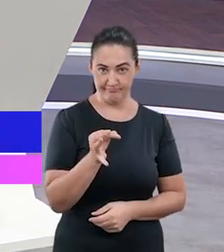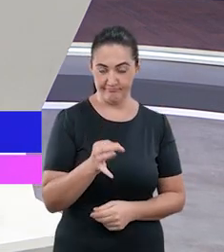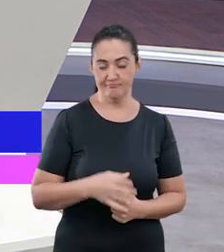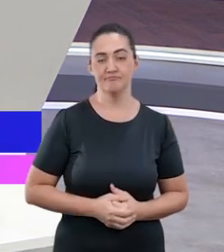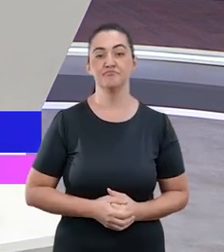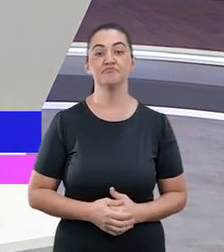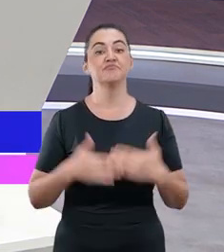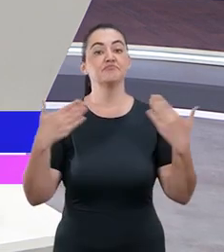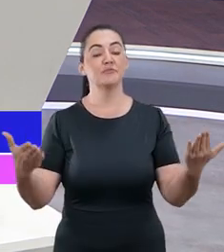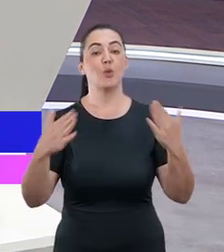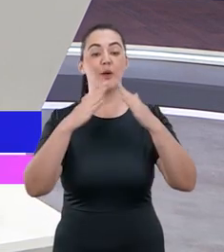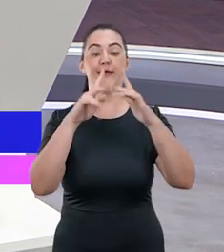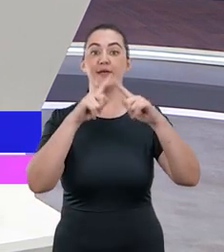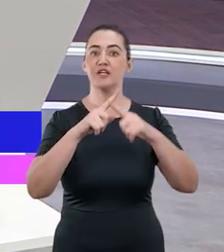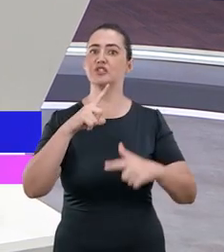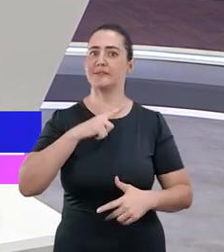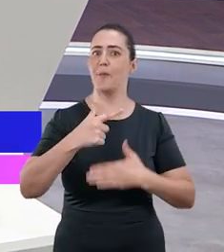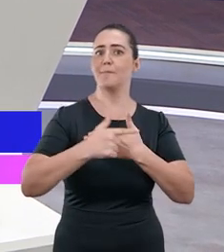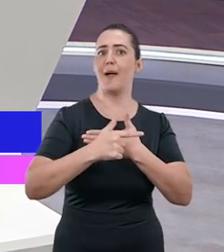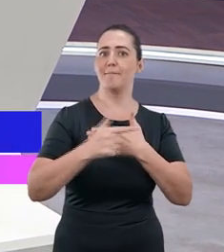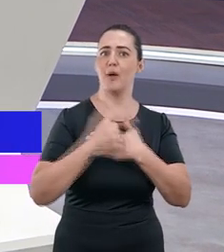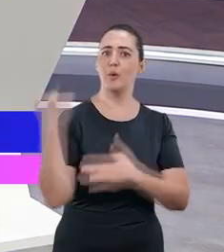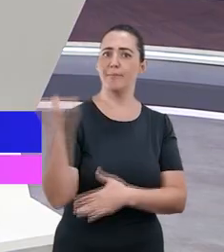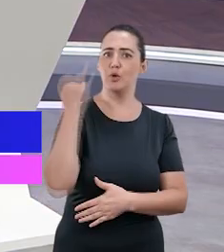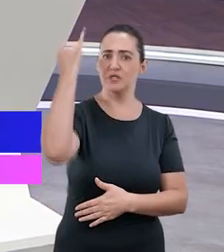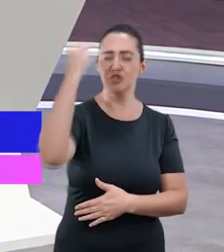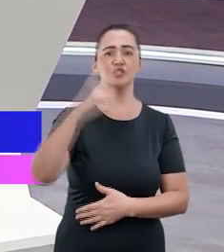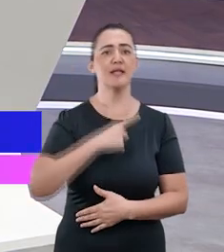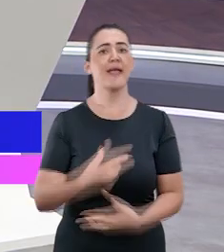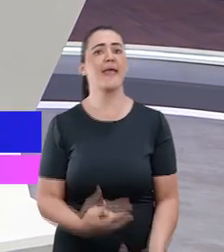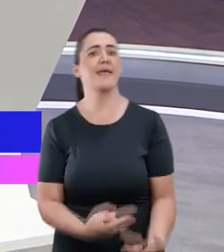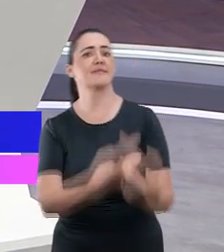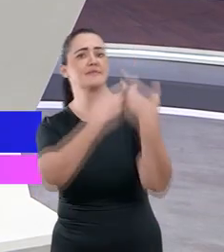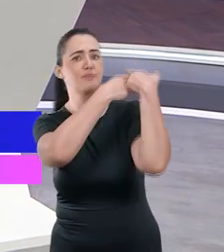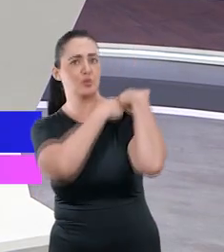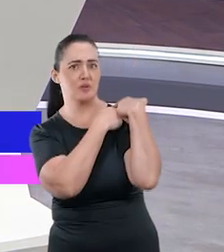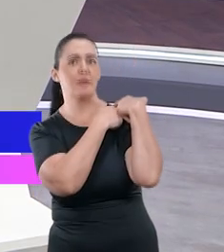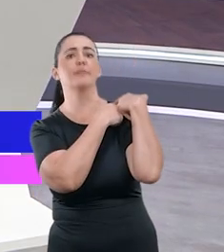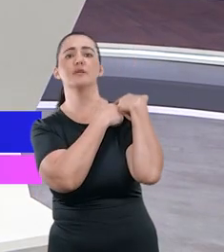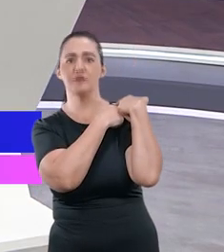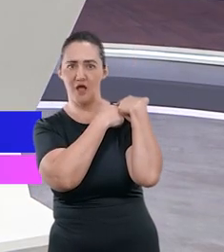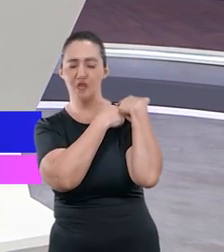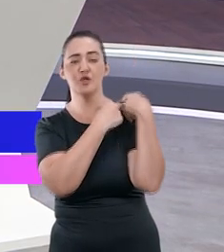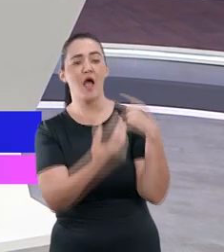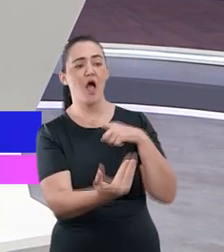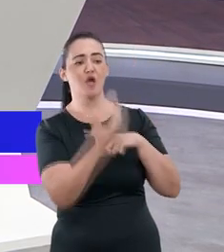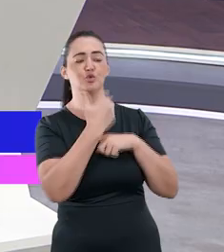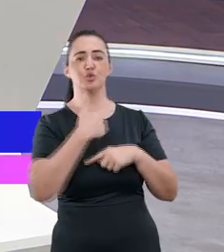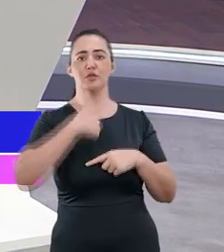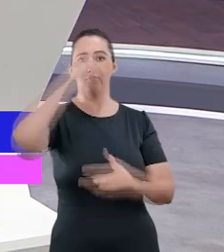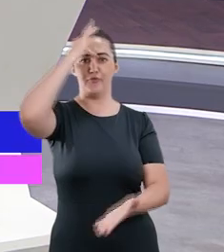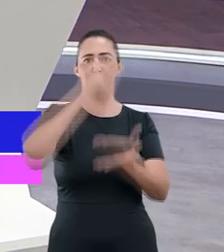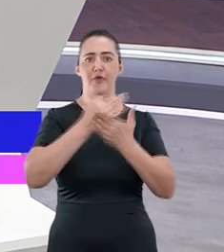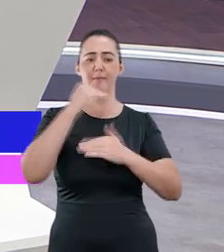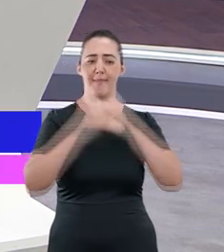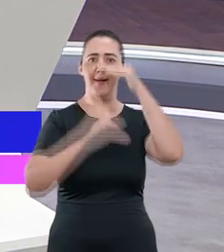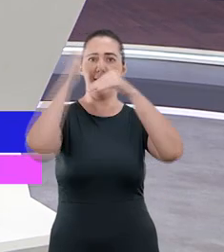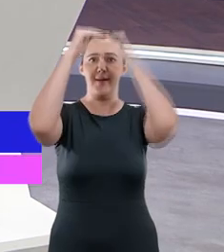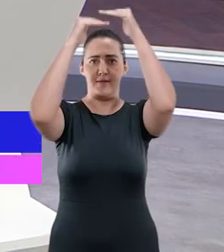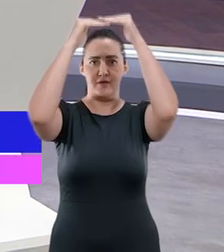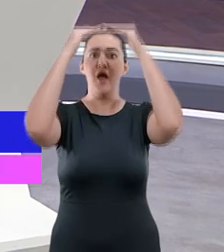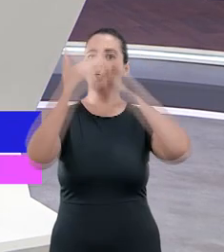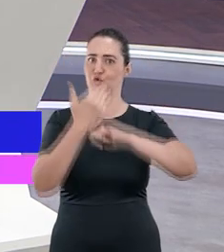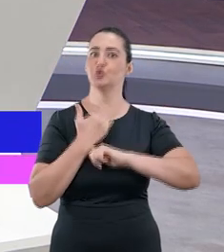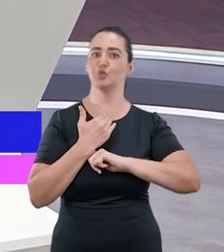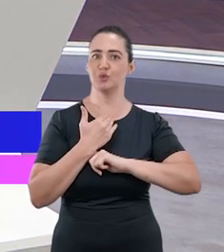igreja, ela tem sim uma responsabilidade na manutenção da minha fé. Mas,